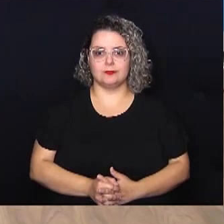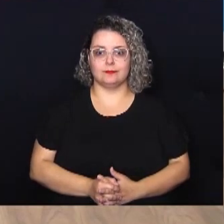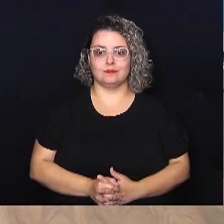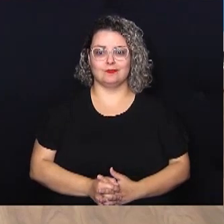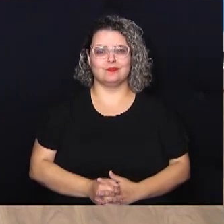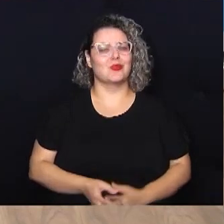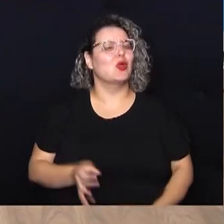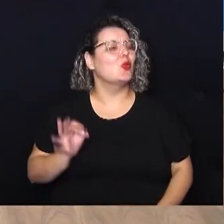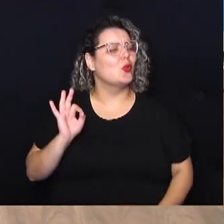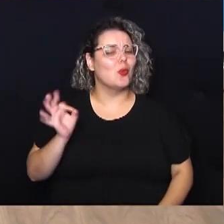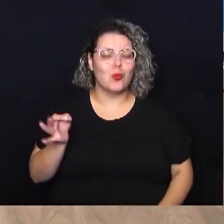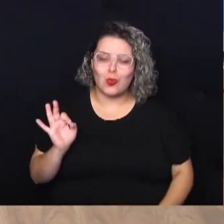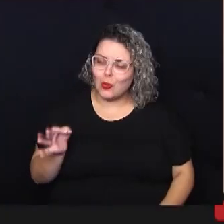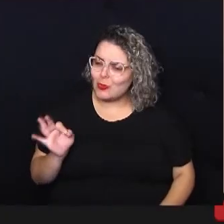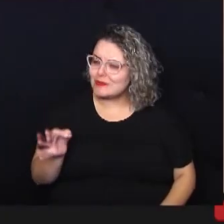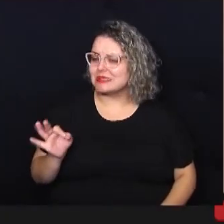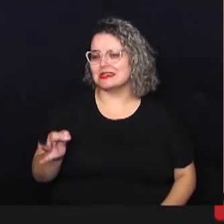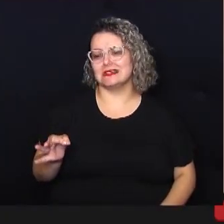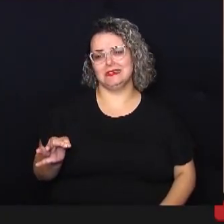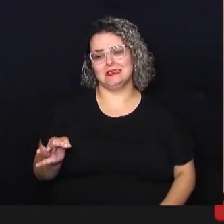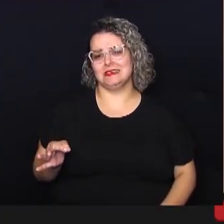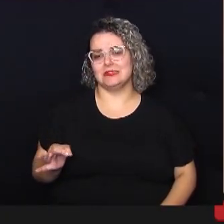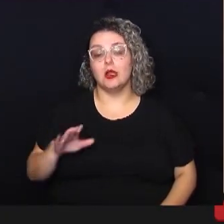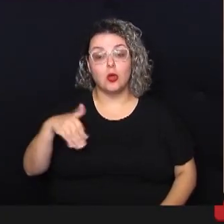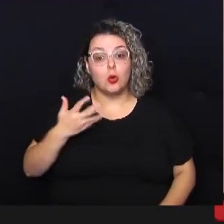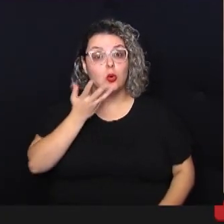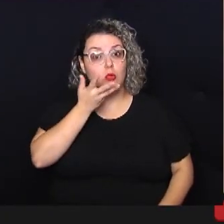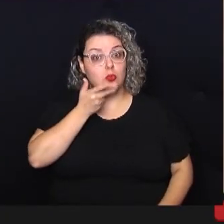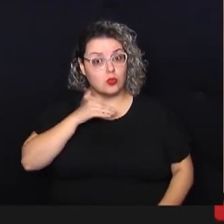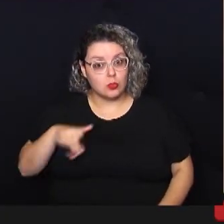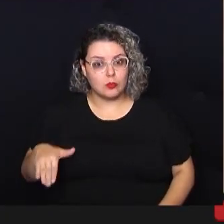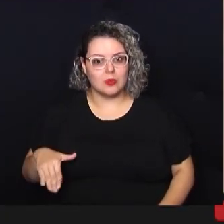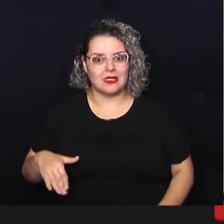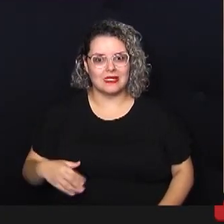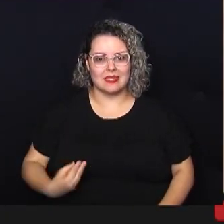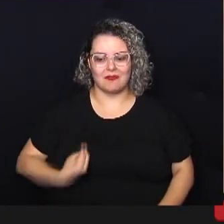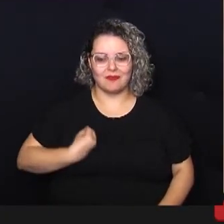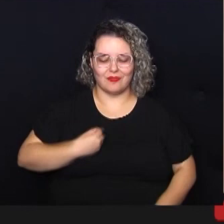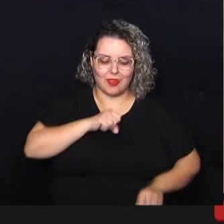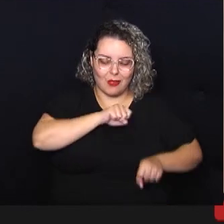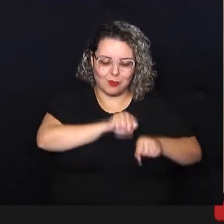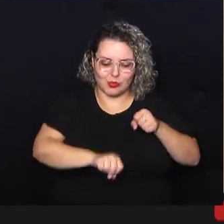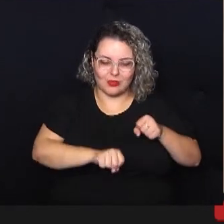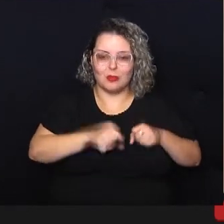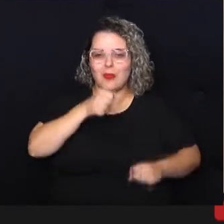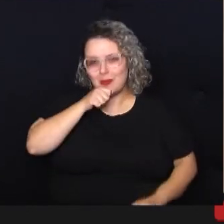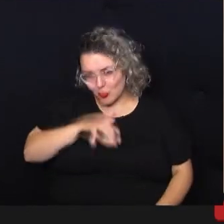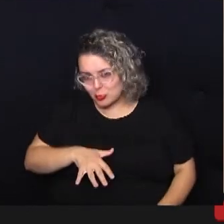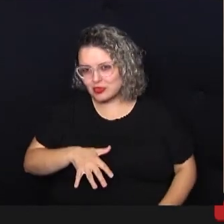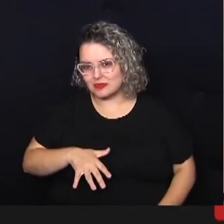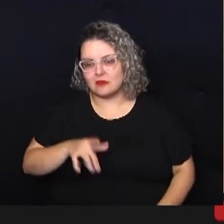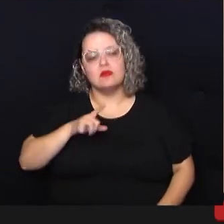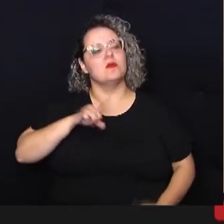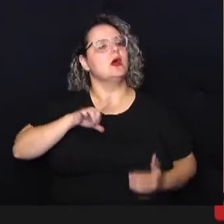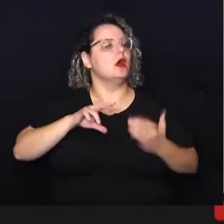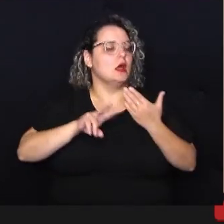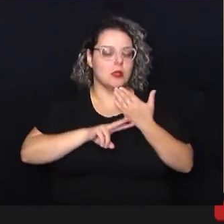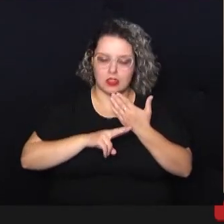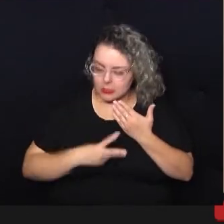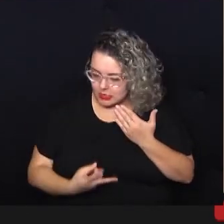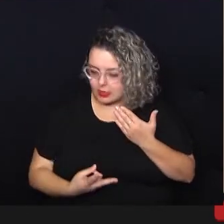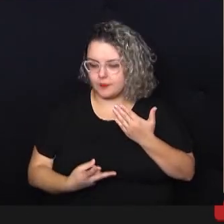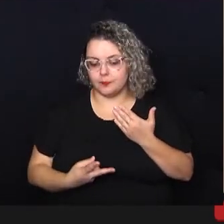Com certeza, né? As crianças, quando uma criança sofre um abuso, ela vai necessariamente ter consequências. Claro que